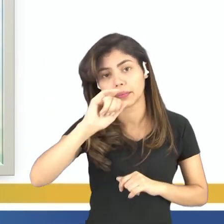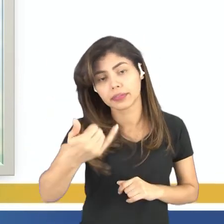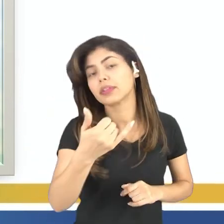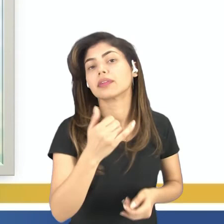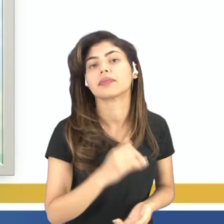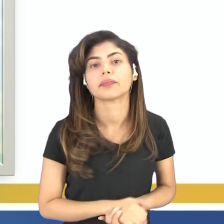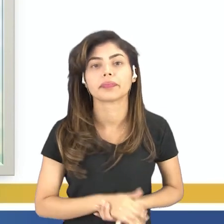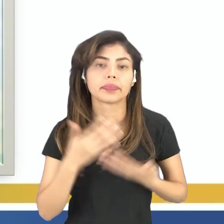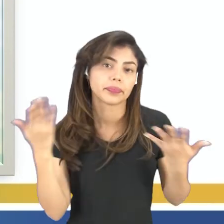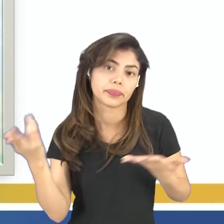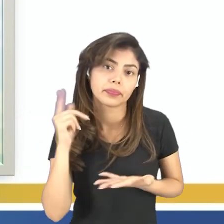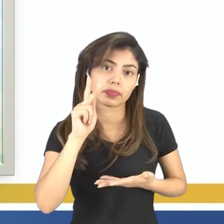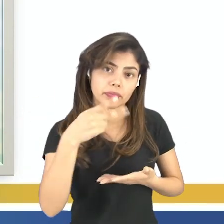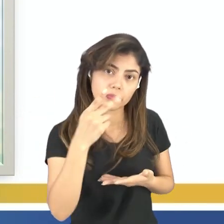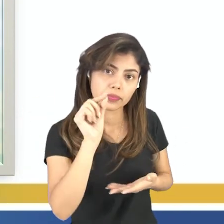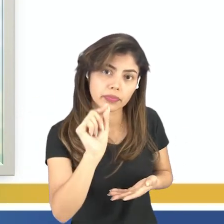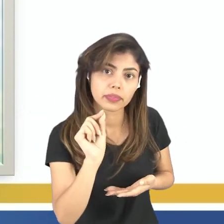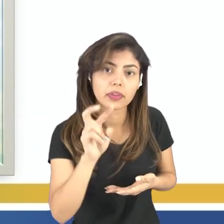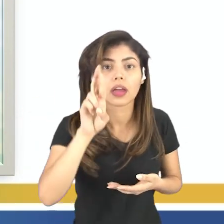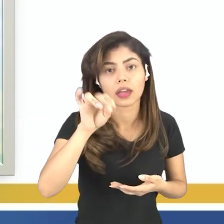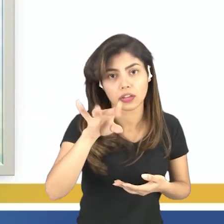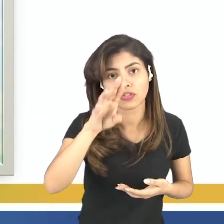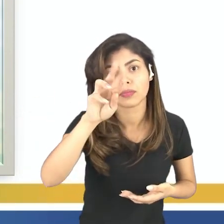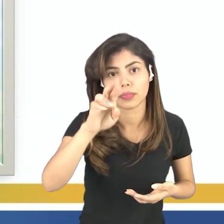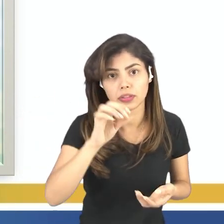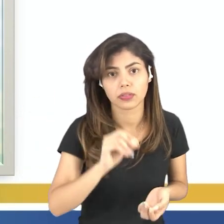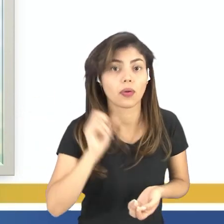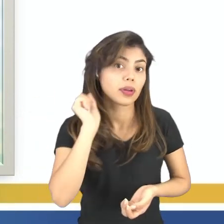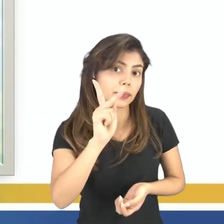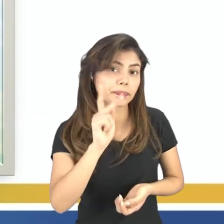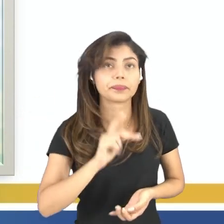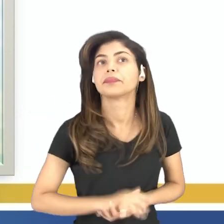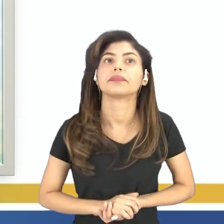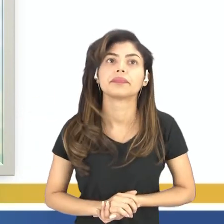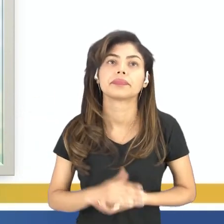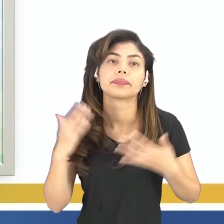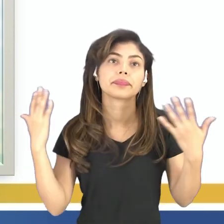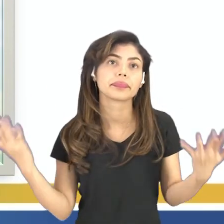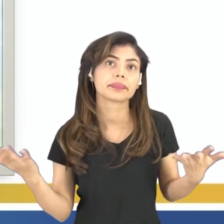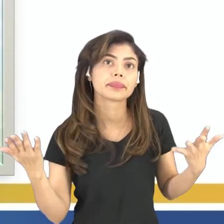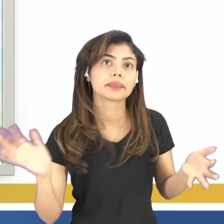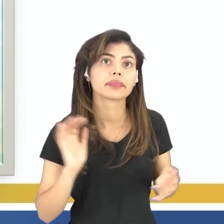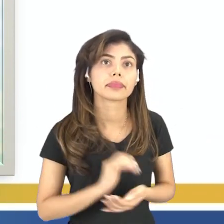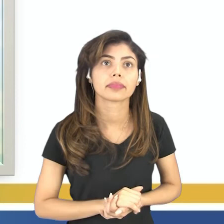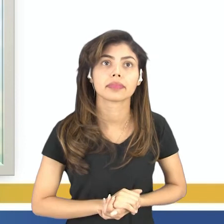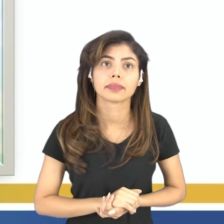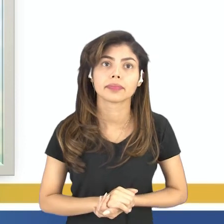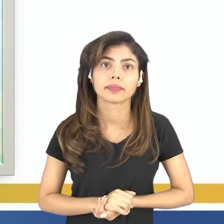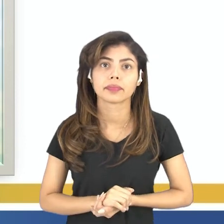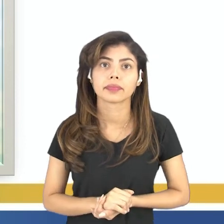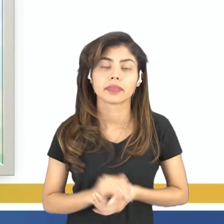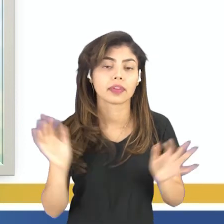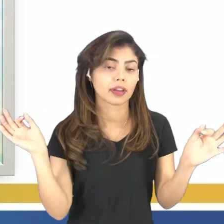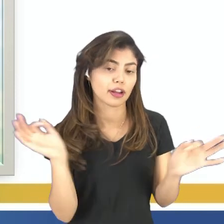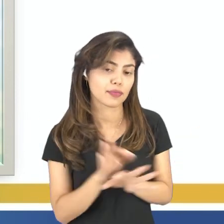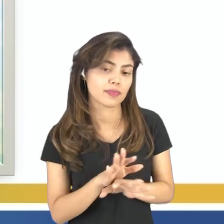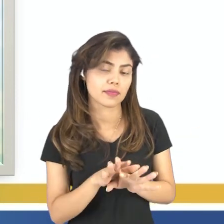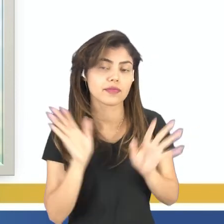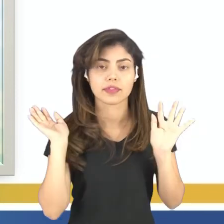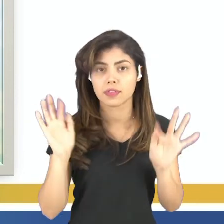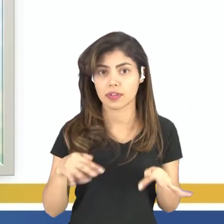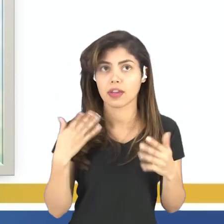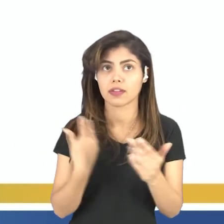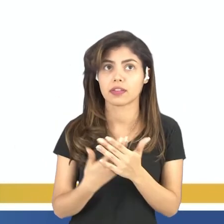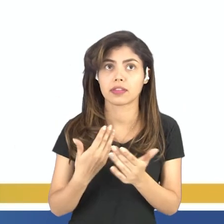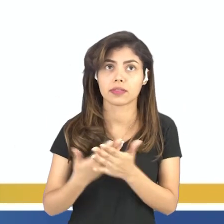estou recebendo. E com isso eu vou saber qual a porcentagem de aproveitamento. Então é isso que nós chamamos de